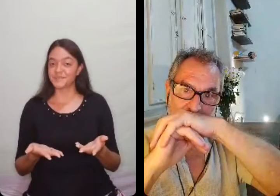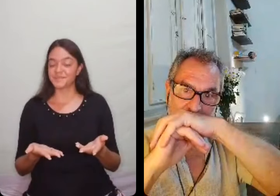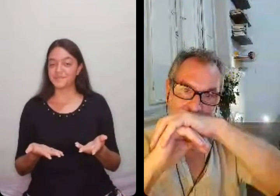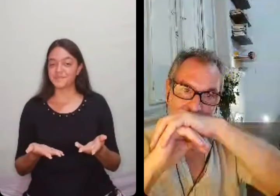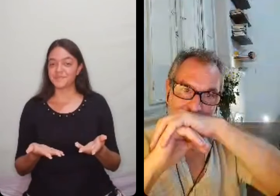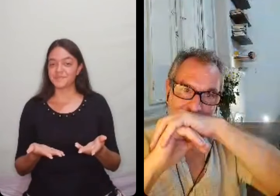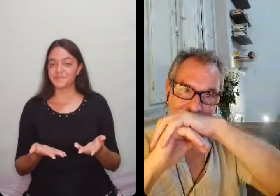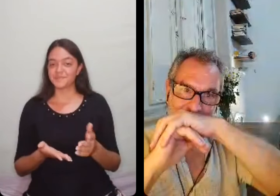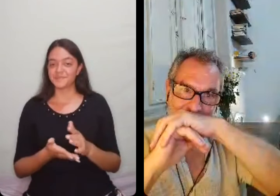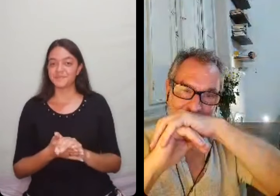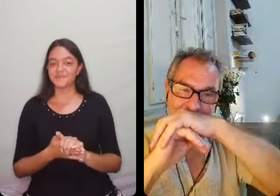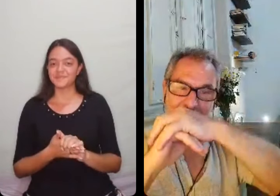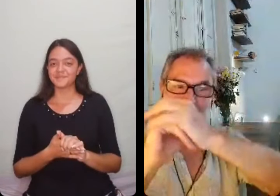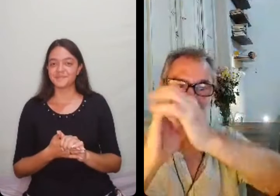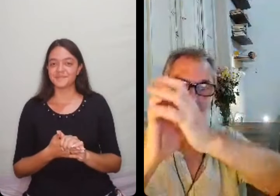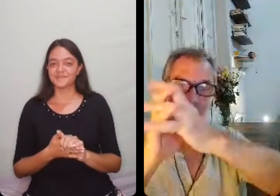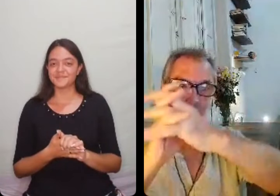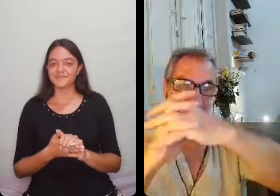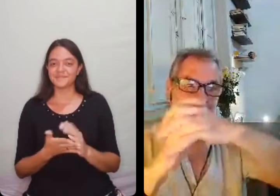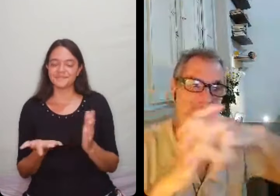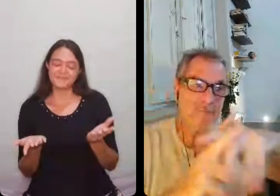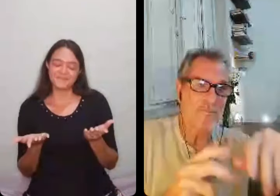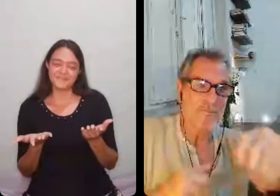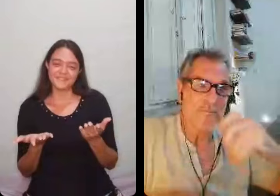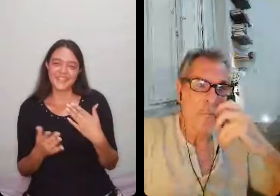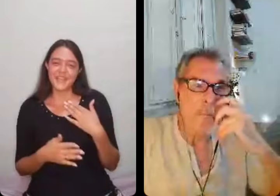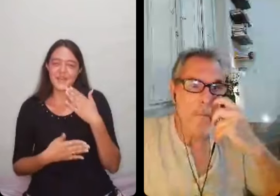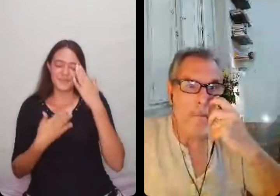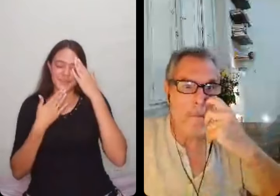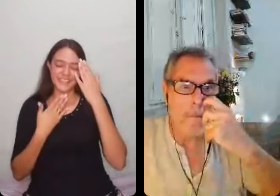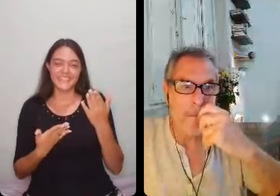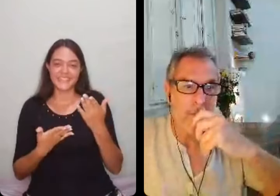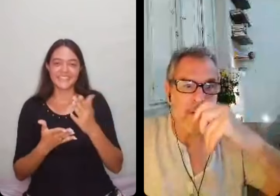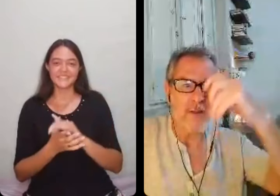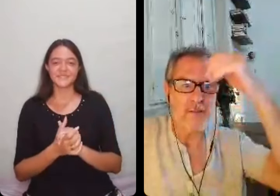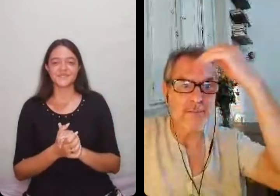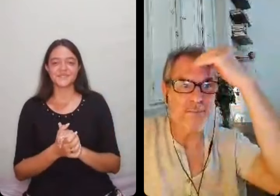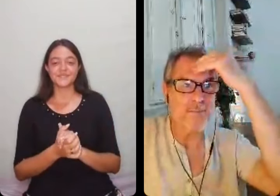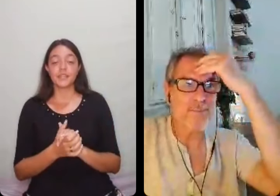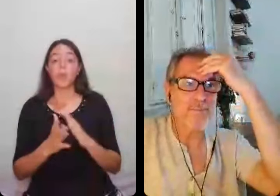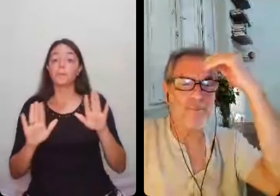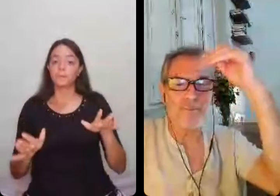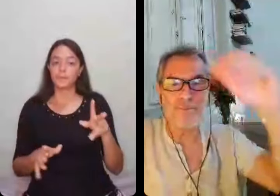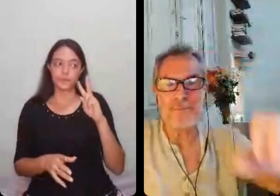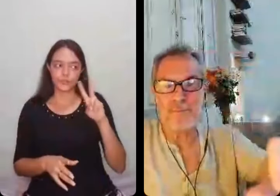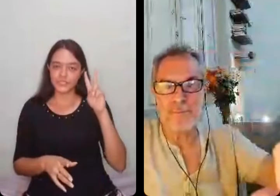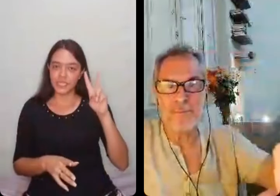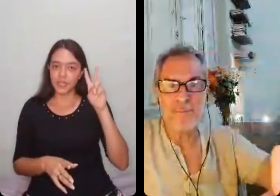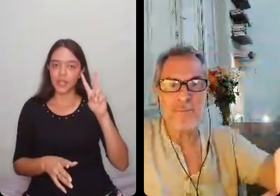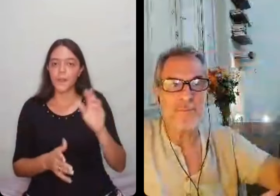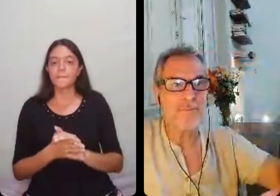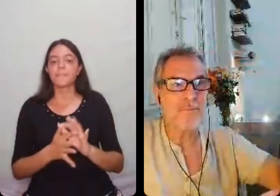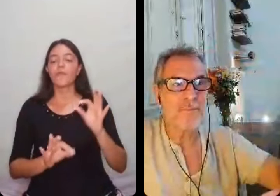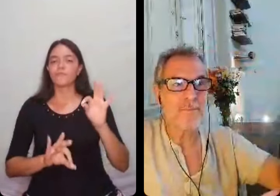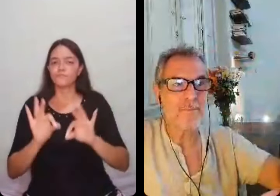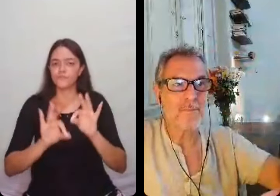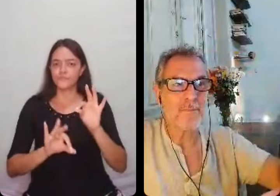Ai, querida, muito obrigada. Então, reforçando as oficinas com inscrições